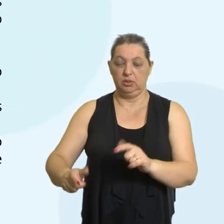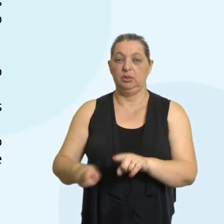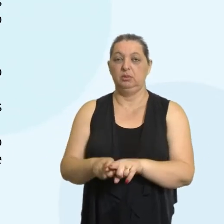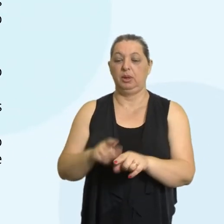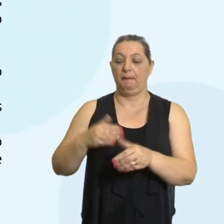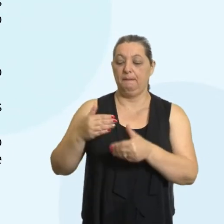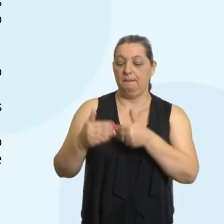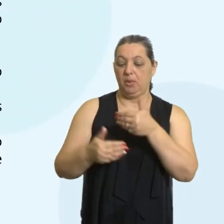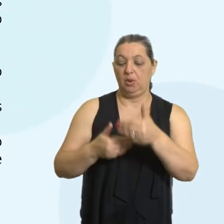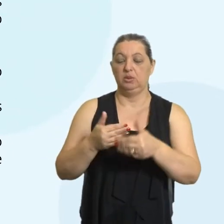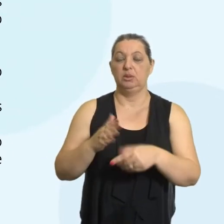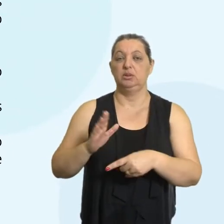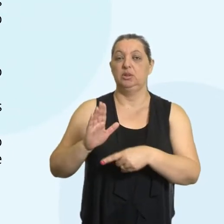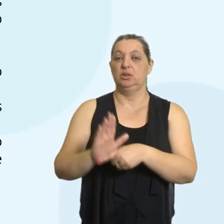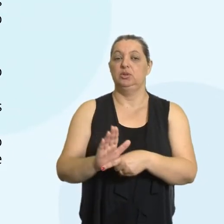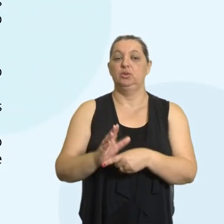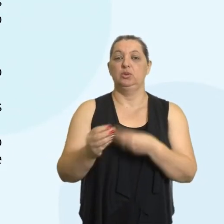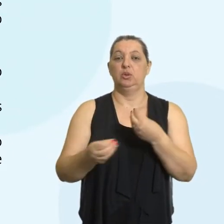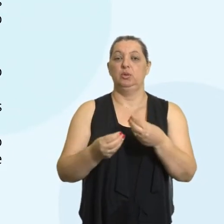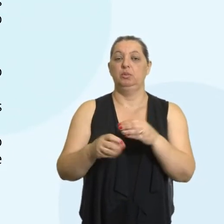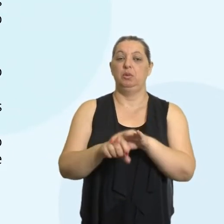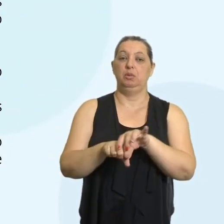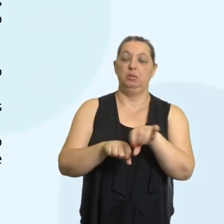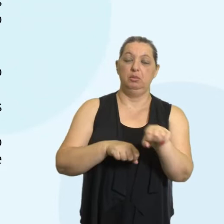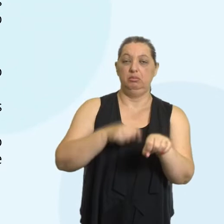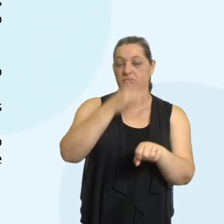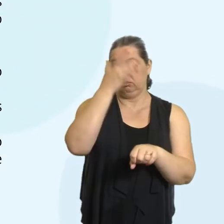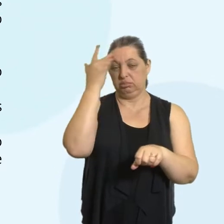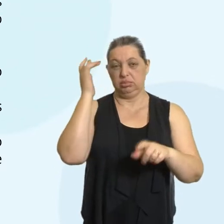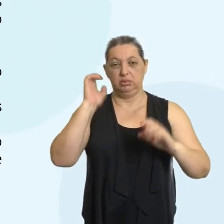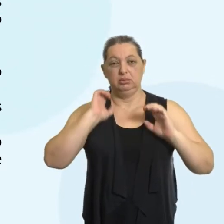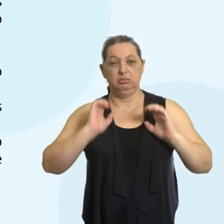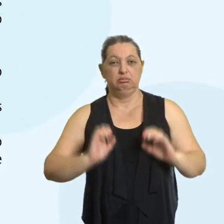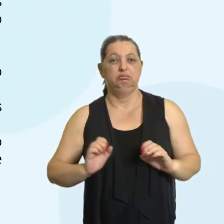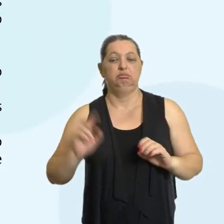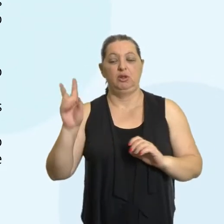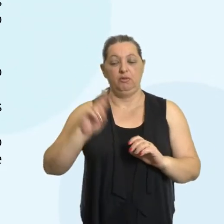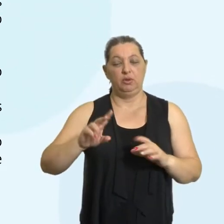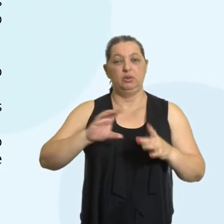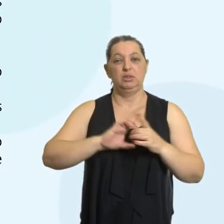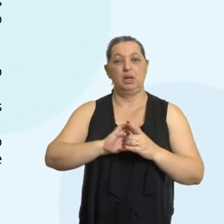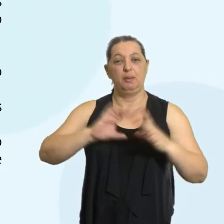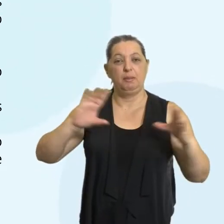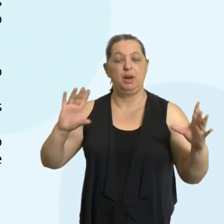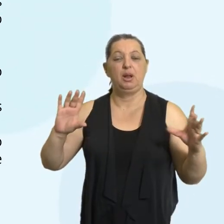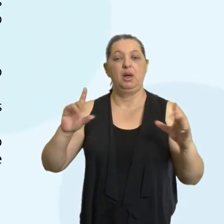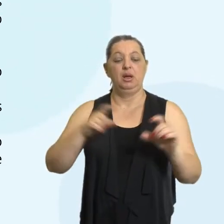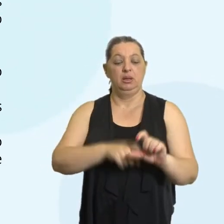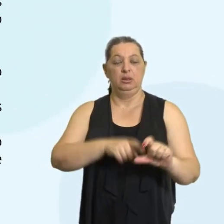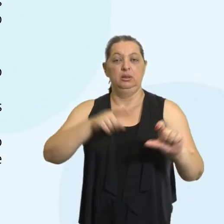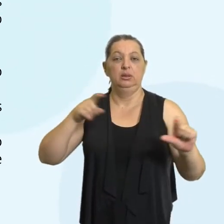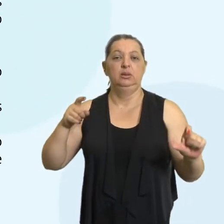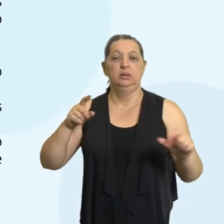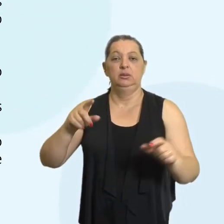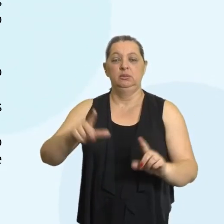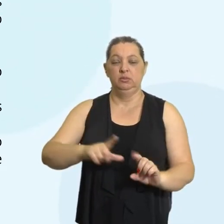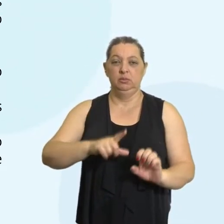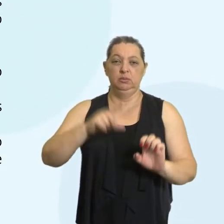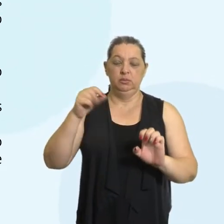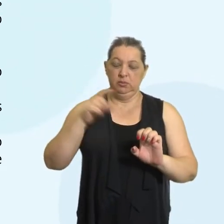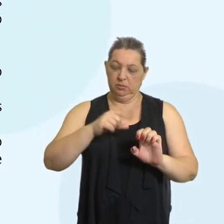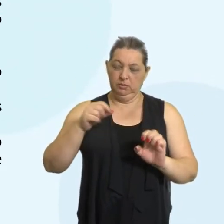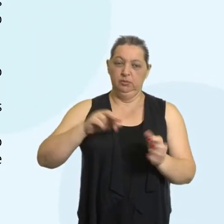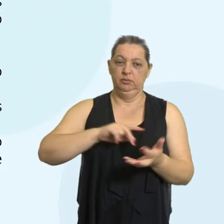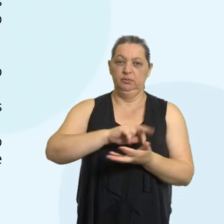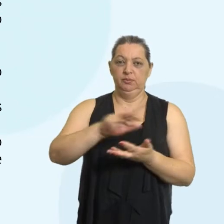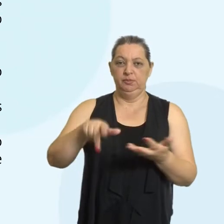processos que contribuem para a formação de sujeitos éticos que valorizem a liberdade a cooperação autonomia o empreendedorismo ou vez